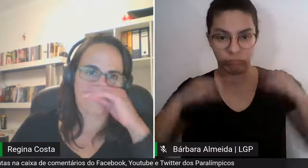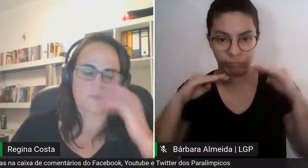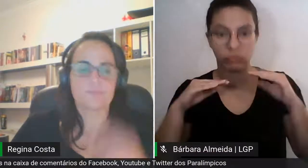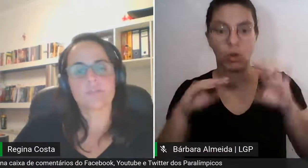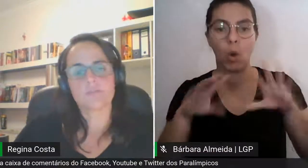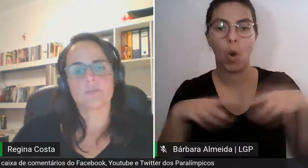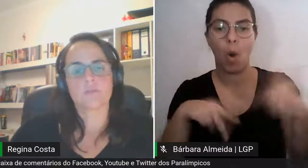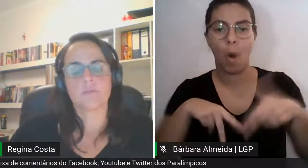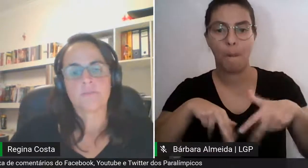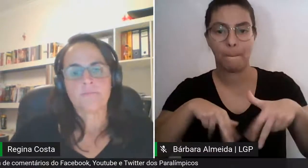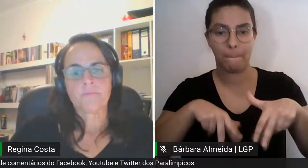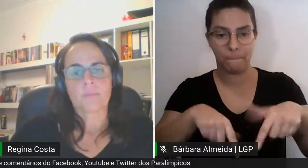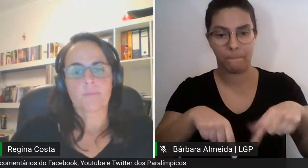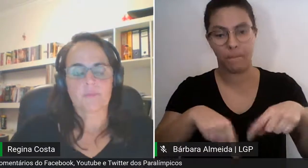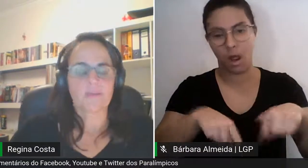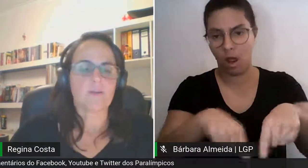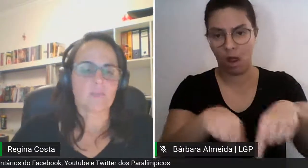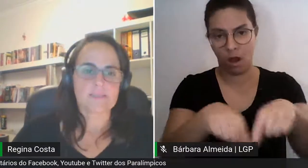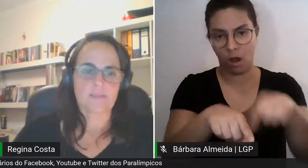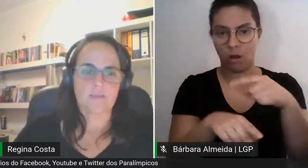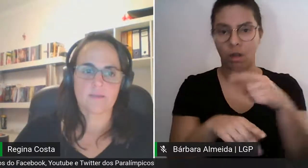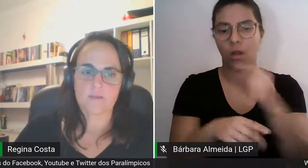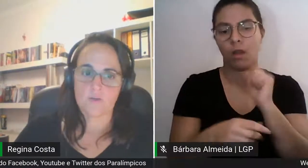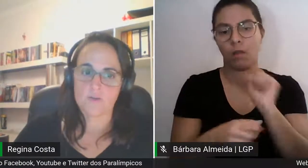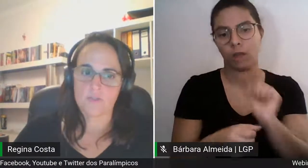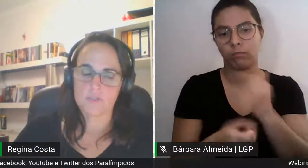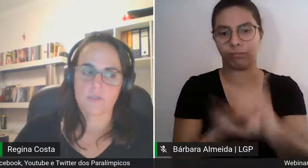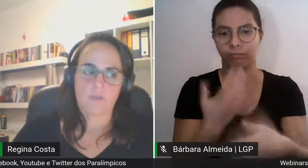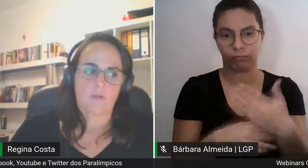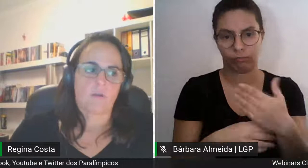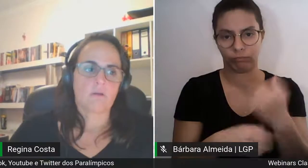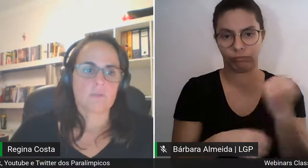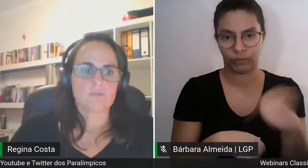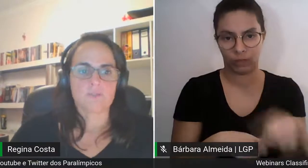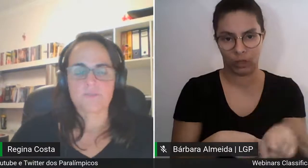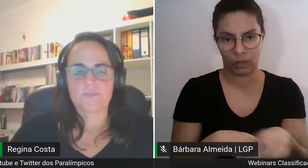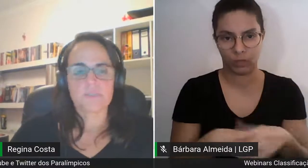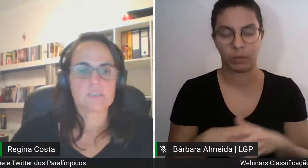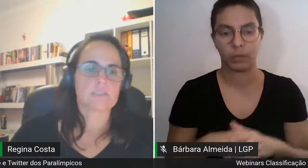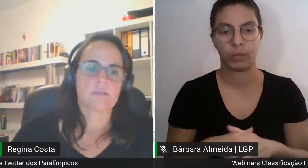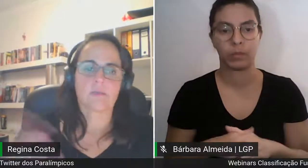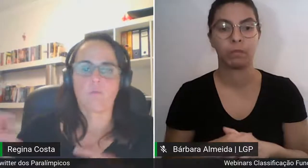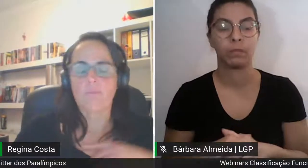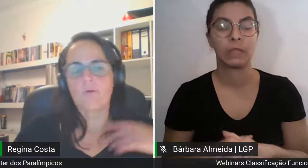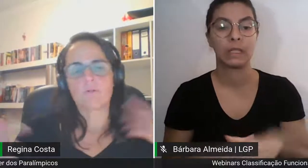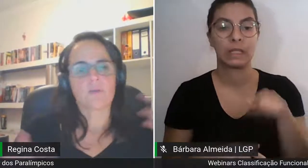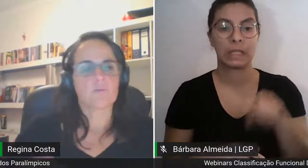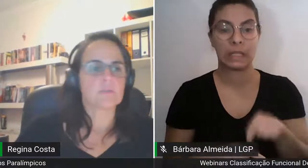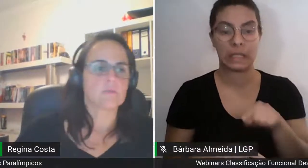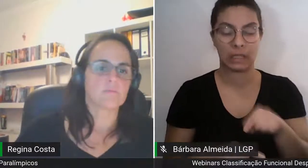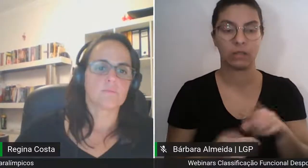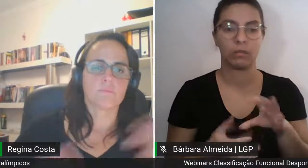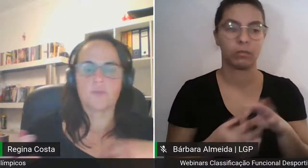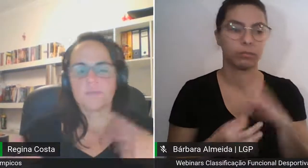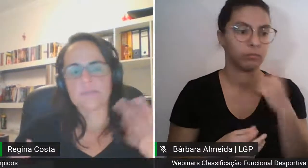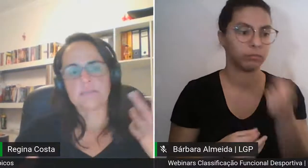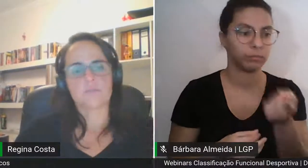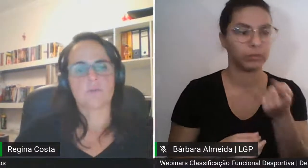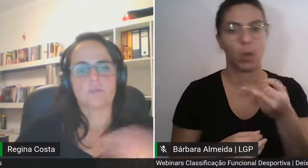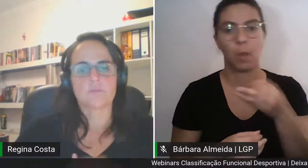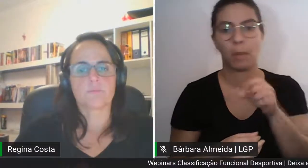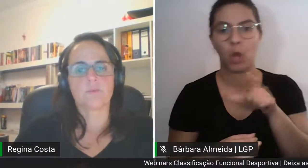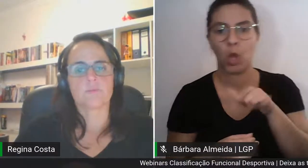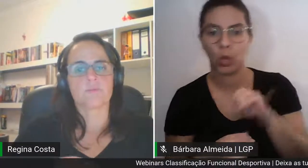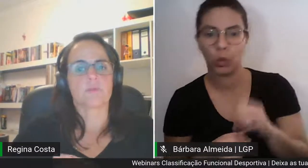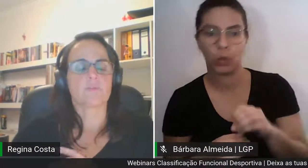sine qua non para se poder praticar o basquete em cadeira de rodas. Agora, os tipos de deficiências, dizer que é um pólio, que é um